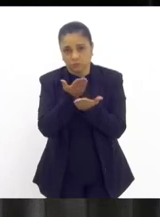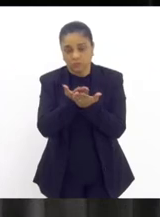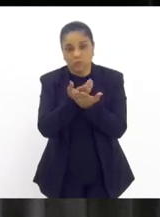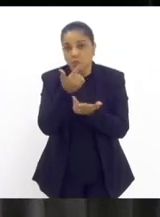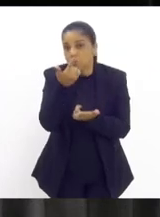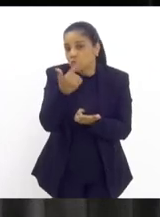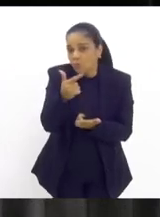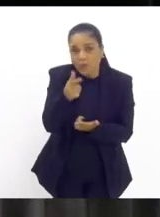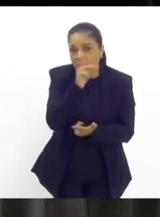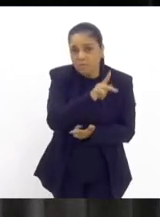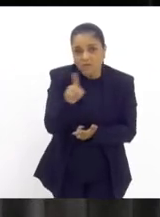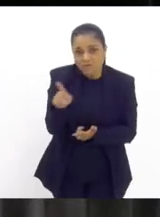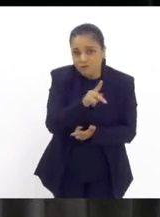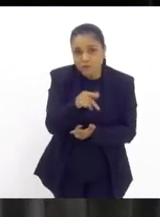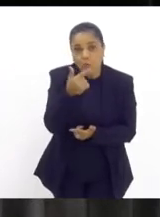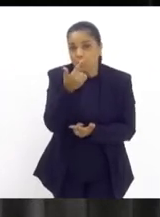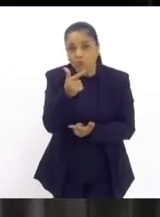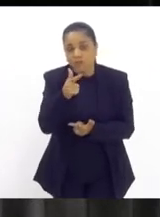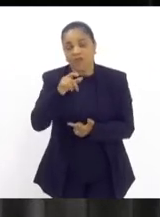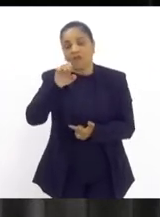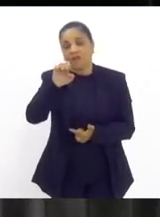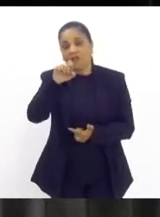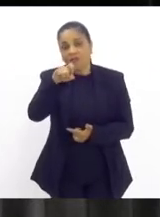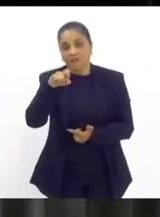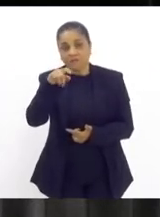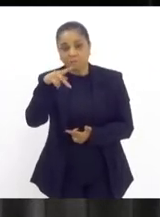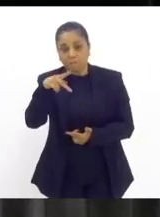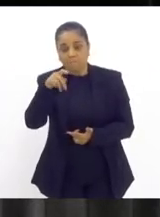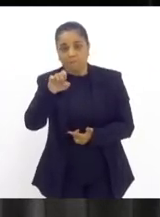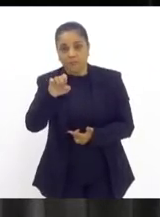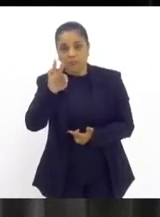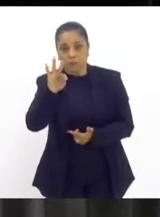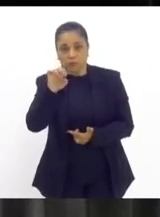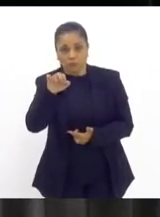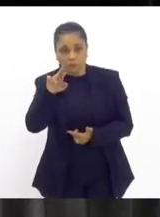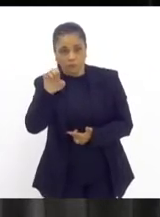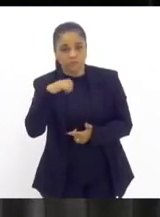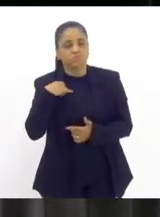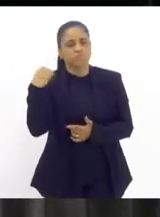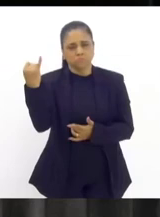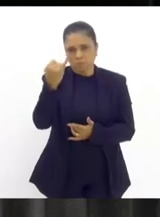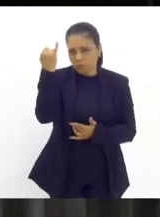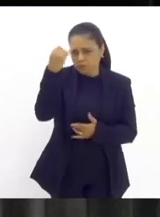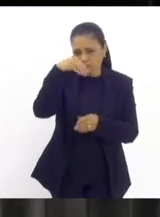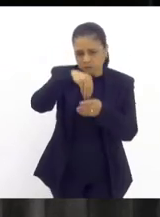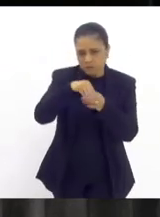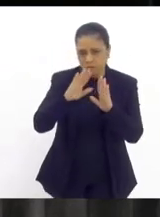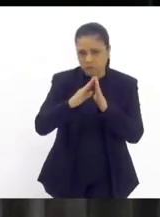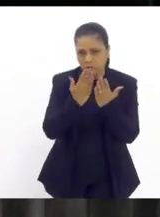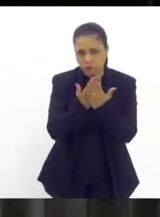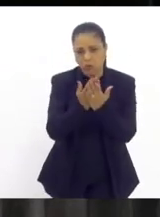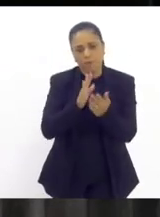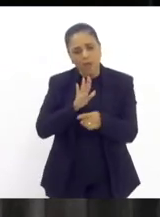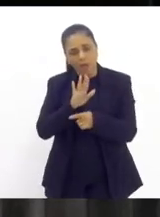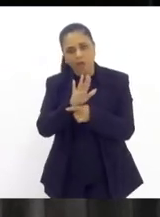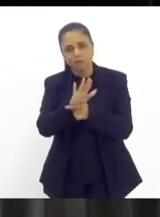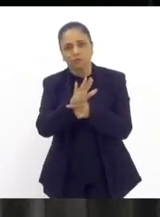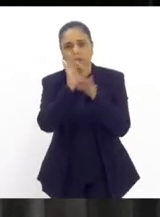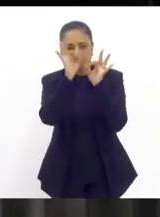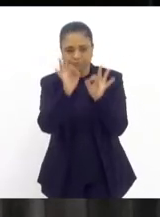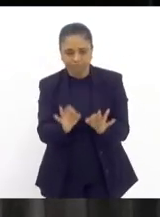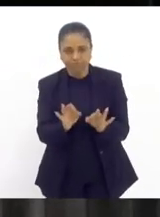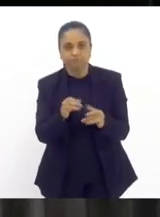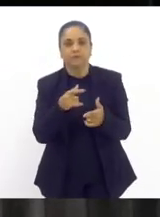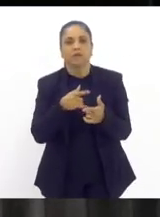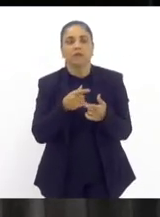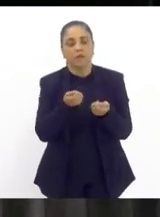inspetores temos falta de inspetores que a gente sabe que é uma figura importante dentro da escola para ajudar na disciplina psicólogos